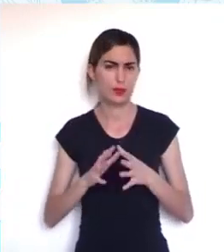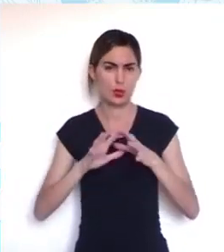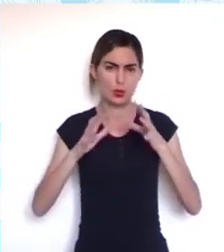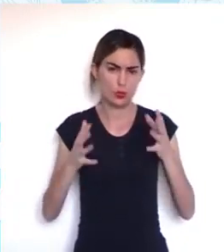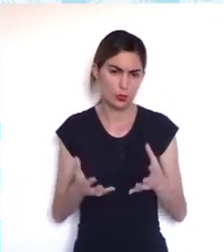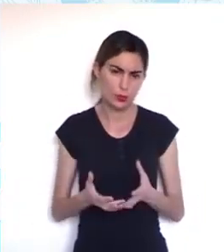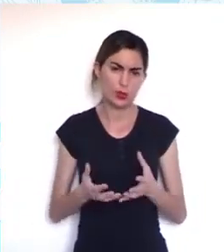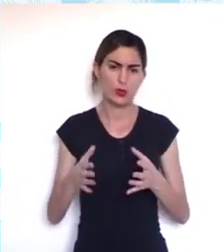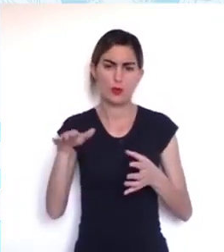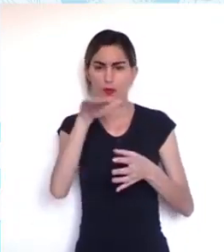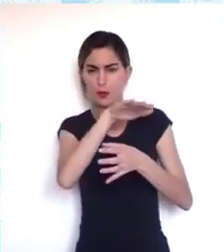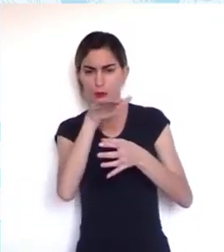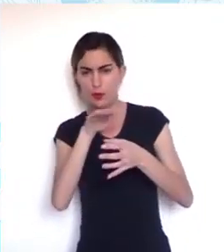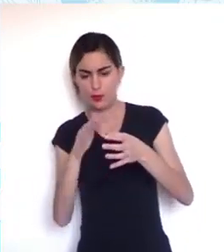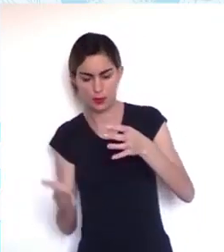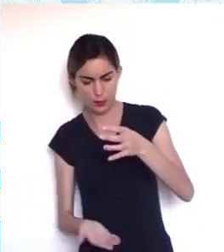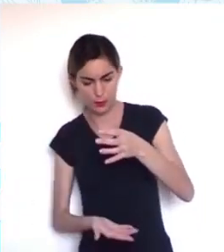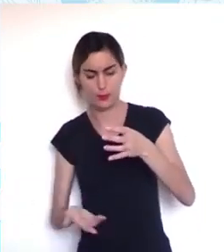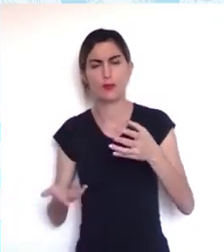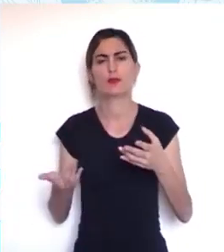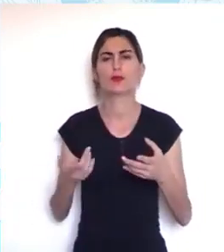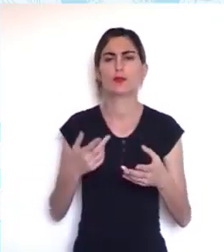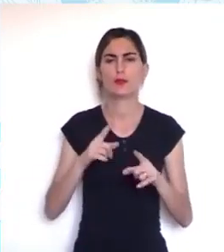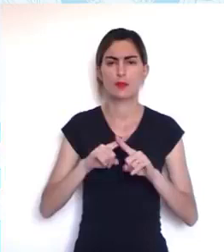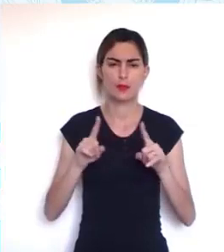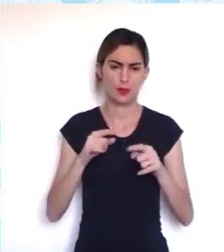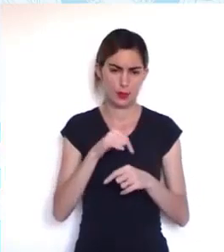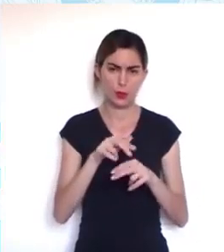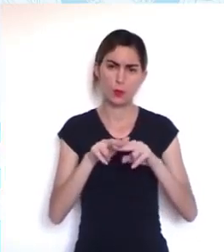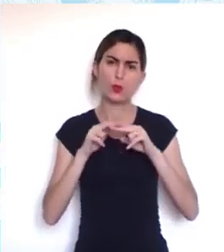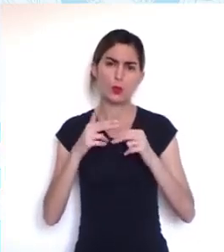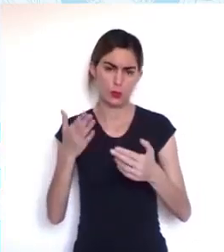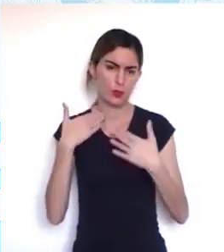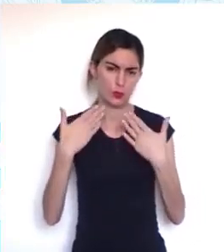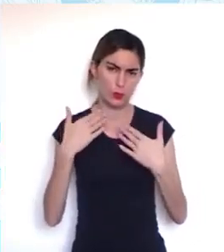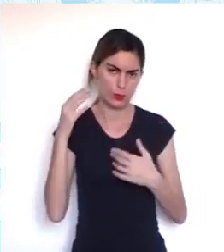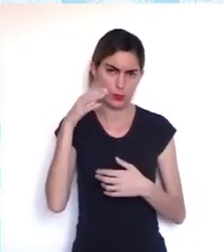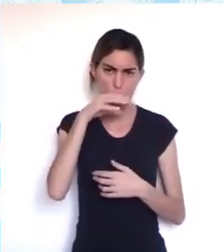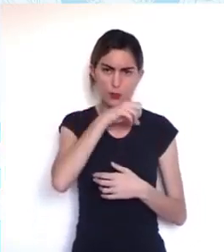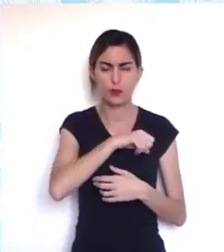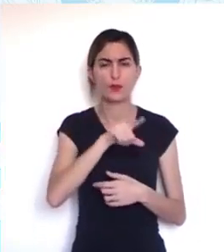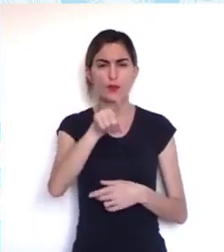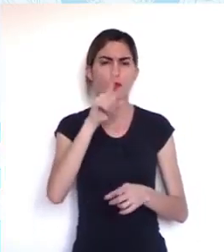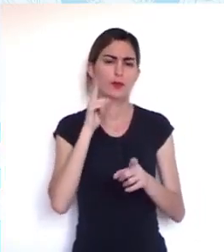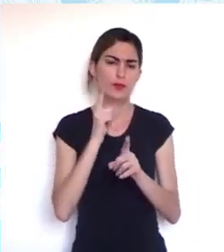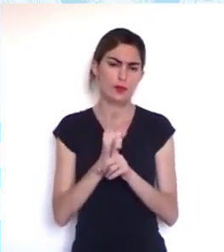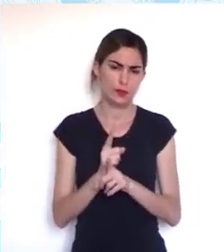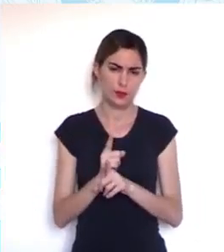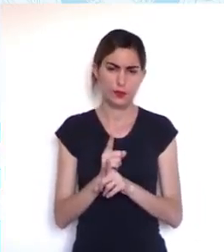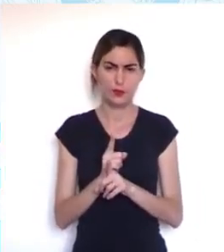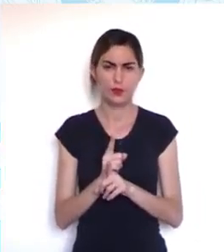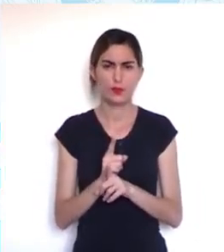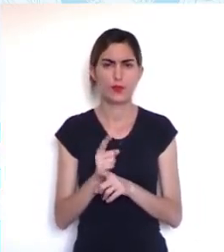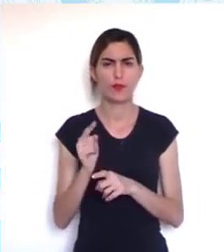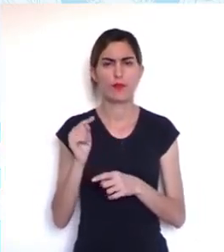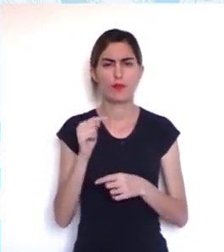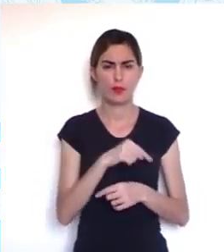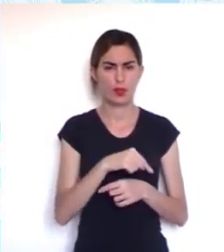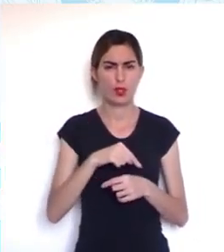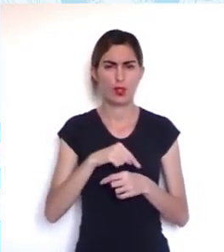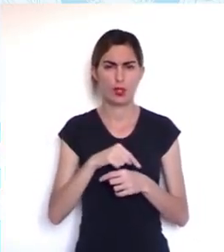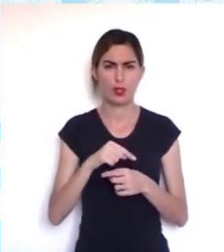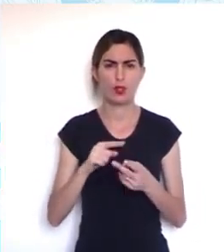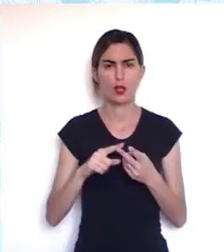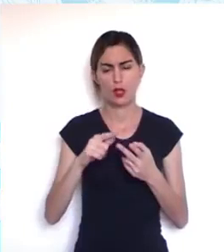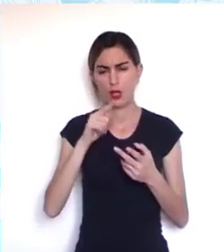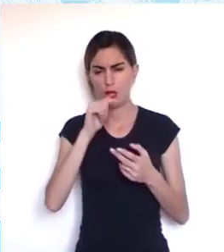o manto superior que é dividido, mas por causa do calor você vai encontrar,